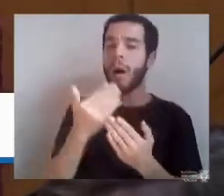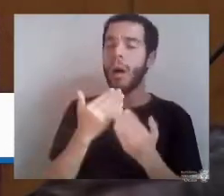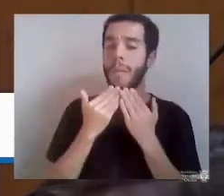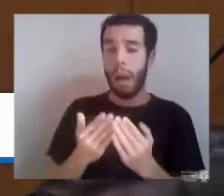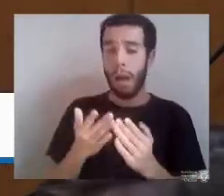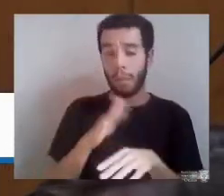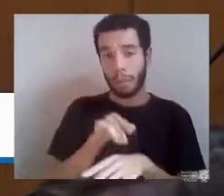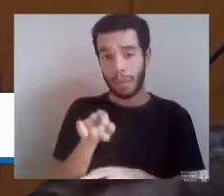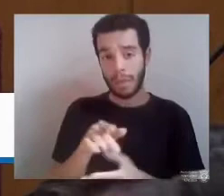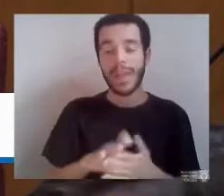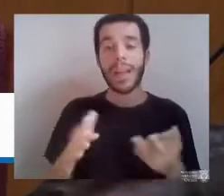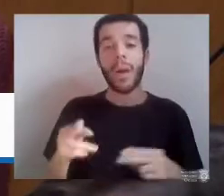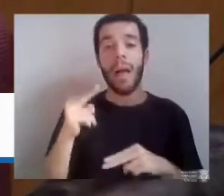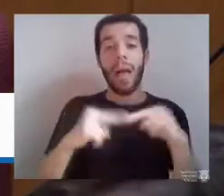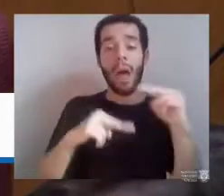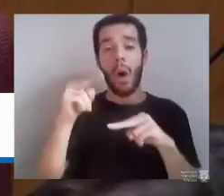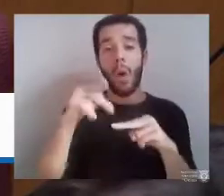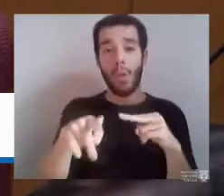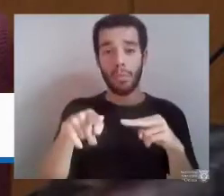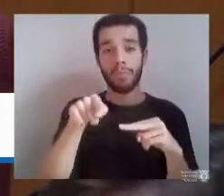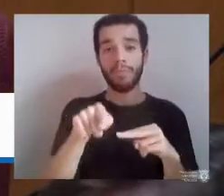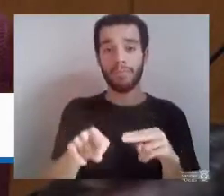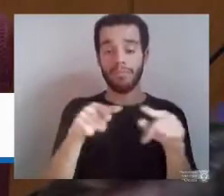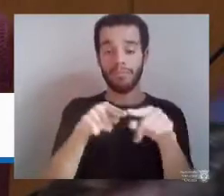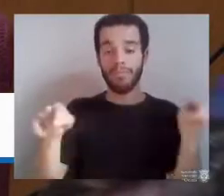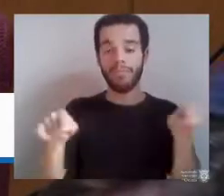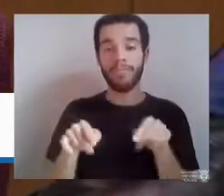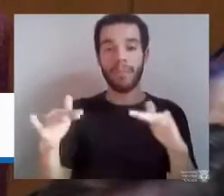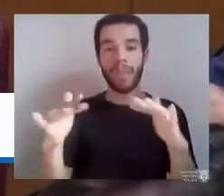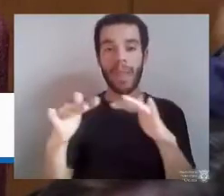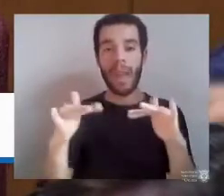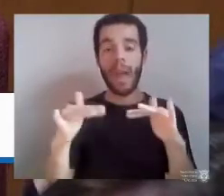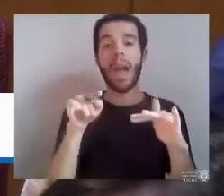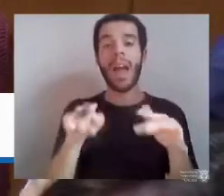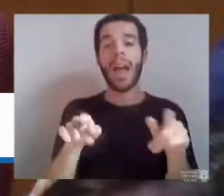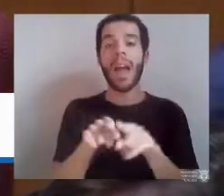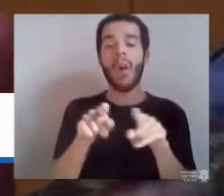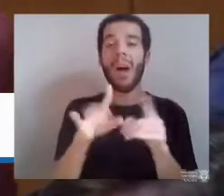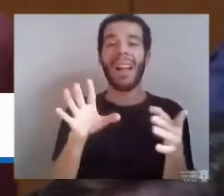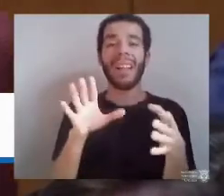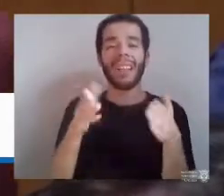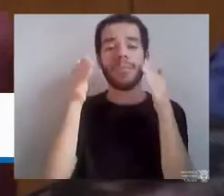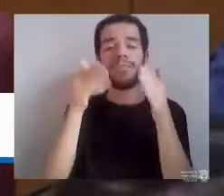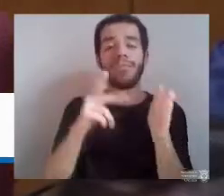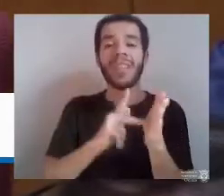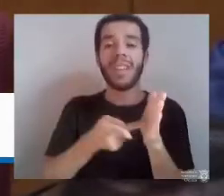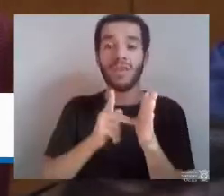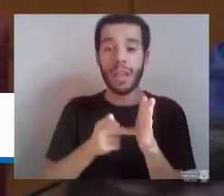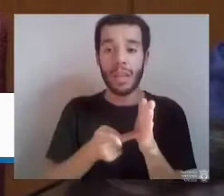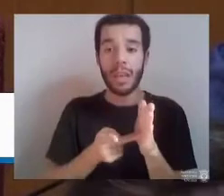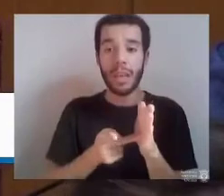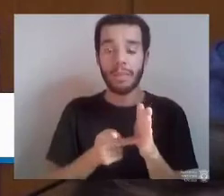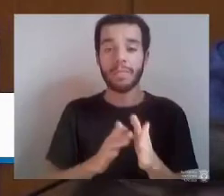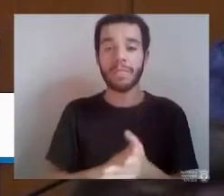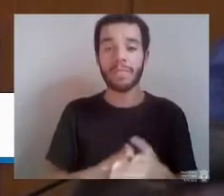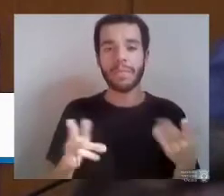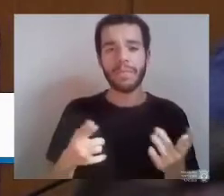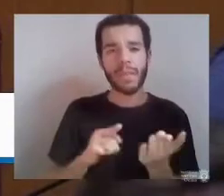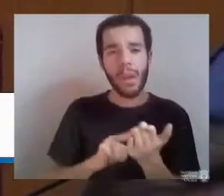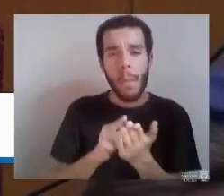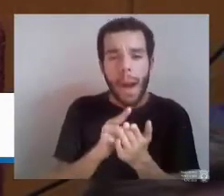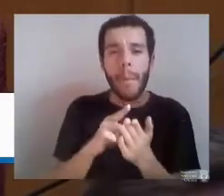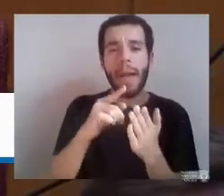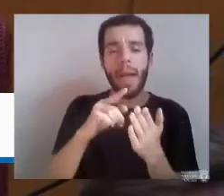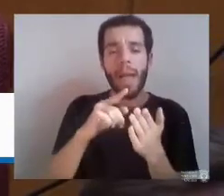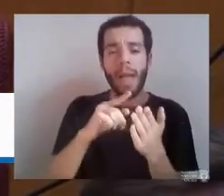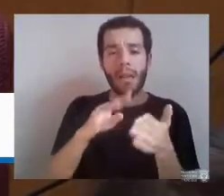esta obra é uma obra predominantemente com uma componente de engenharia. Aliás, aconselho todos a verem um mapa de quantidades e a ver o tipo